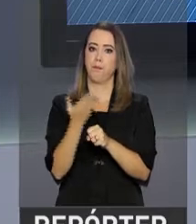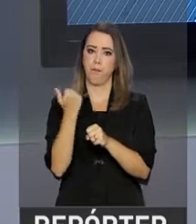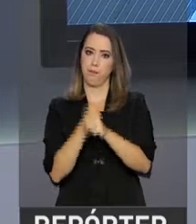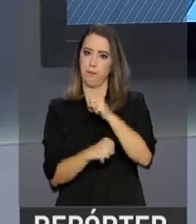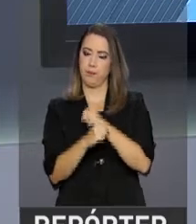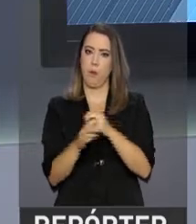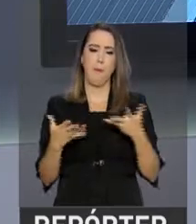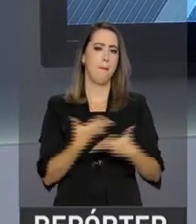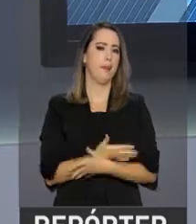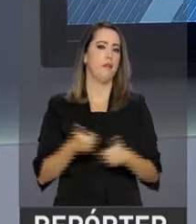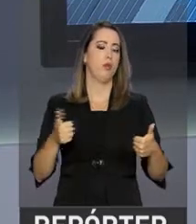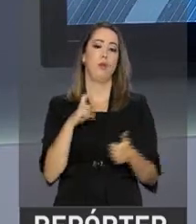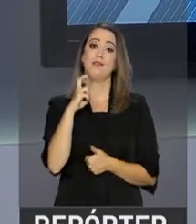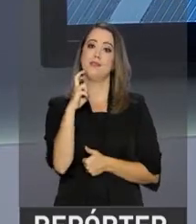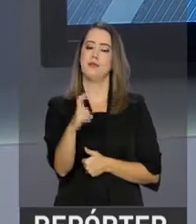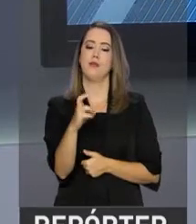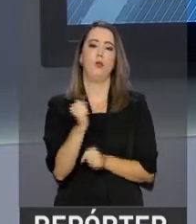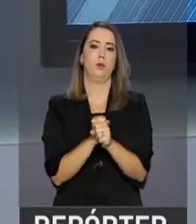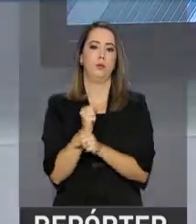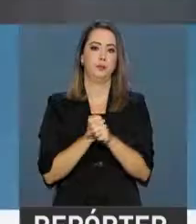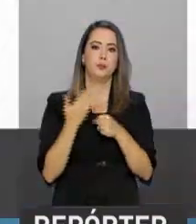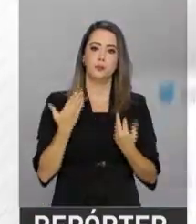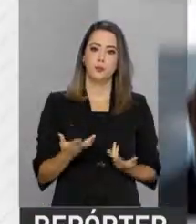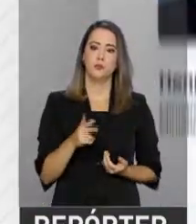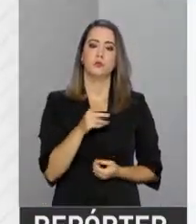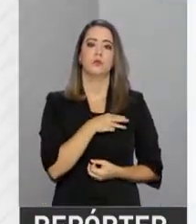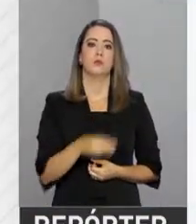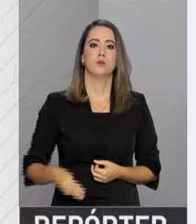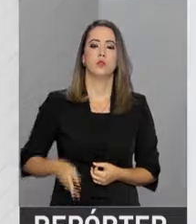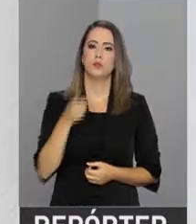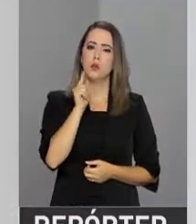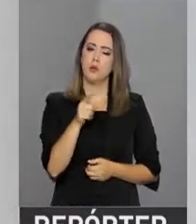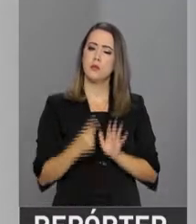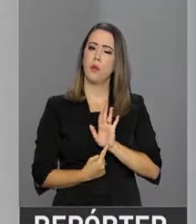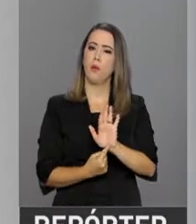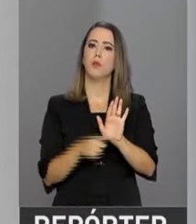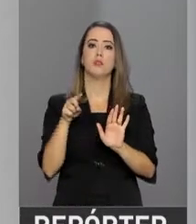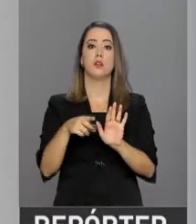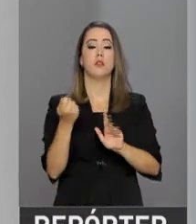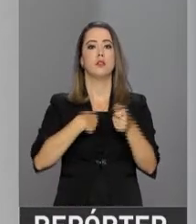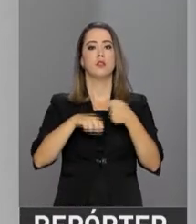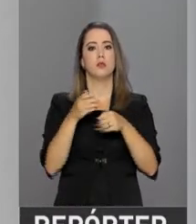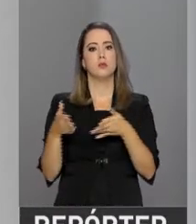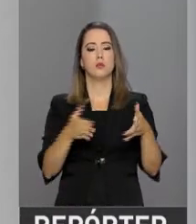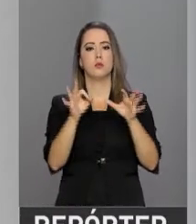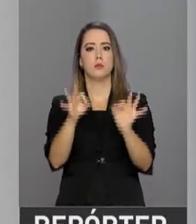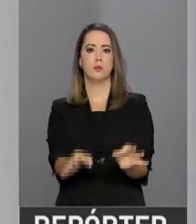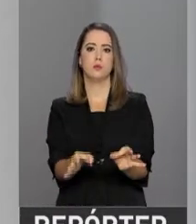obteve o melhor resultado em cinco anos segundo henrique meirelles este é mais um indicativo de que a economia está no rumo